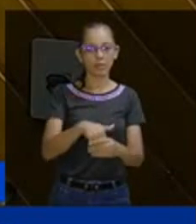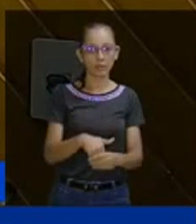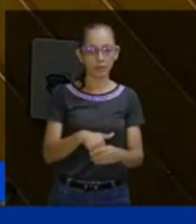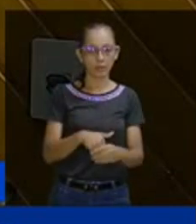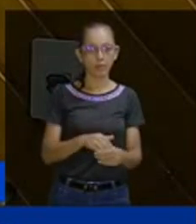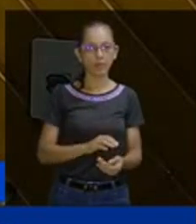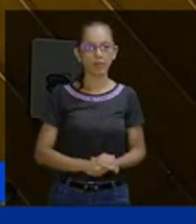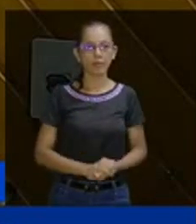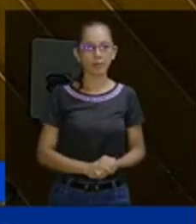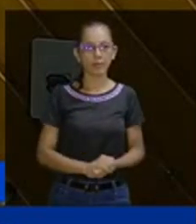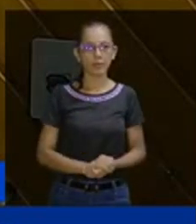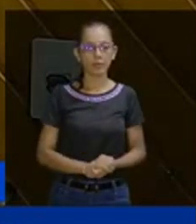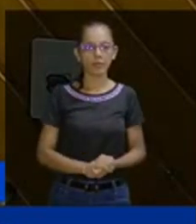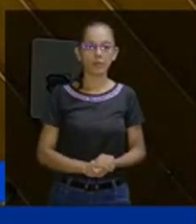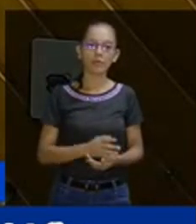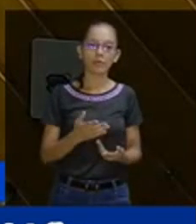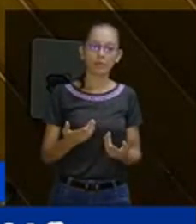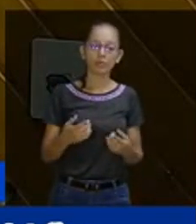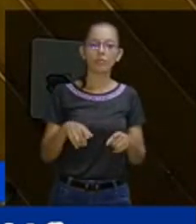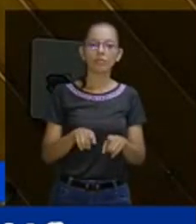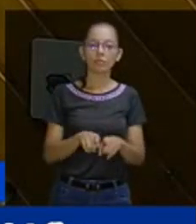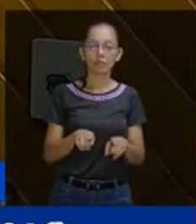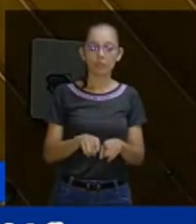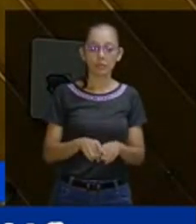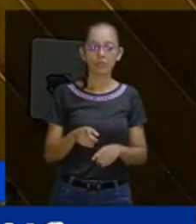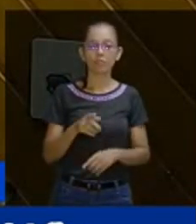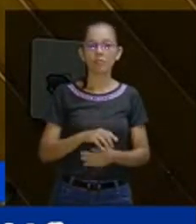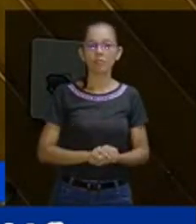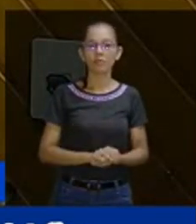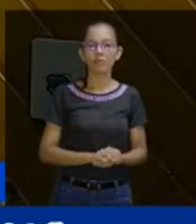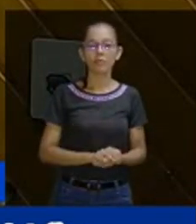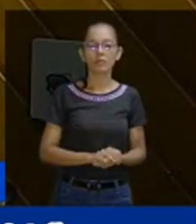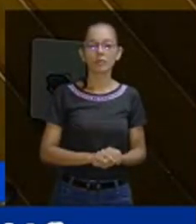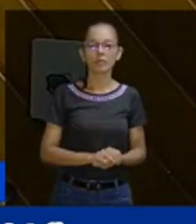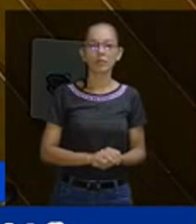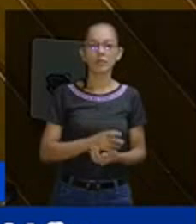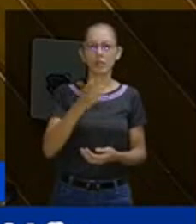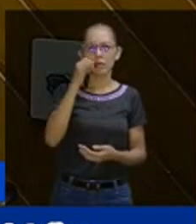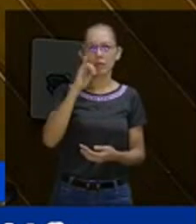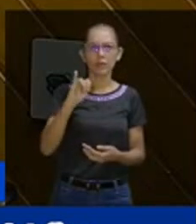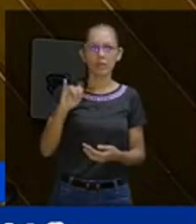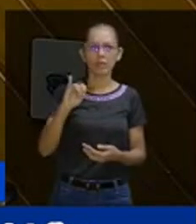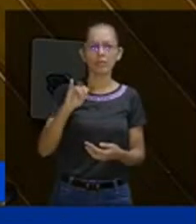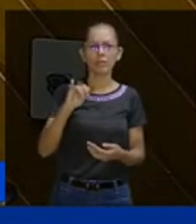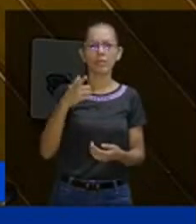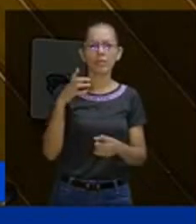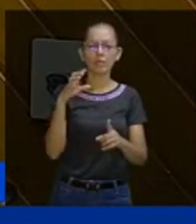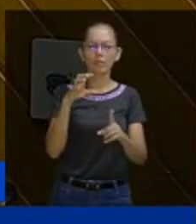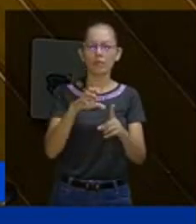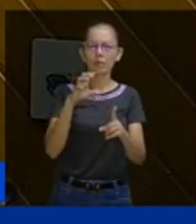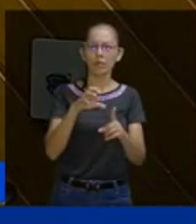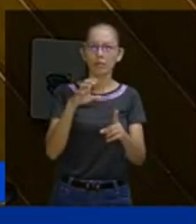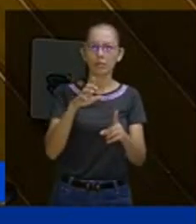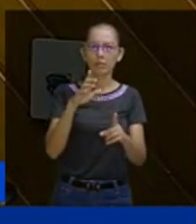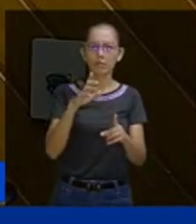inclui a prevenção de possíveis influências de organizações criminosas sobre os resultados das eleições.